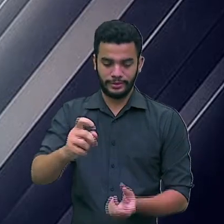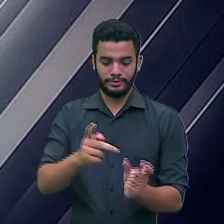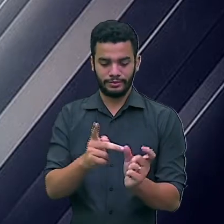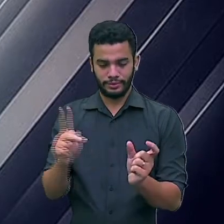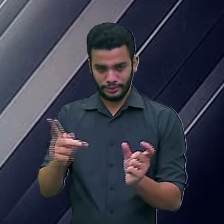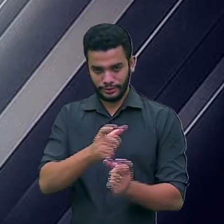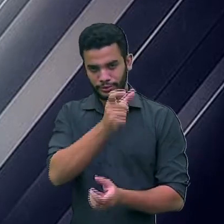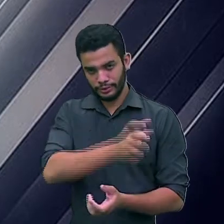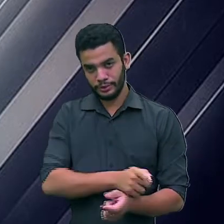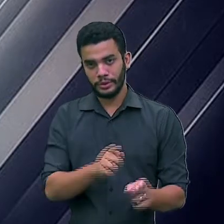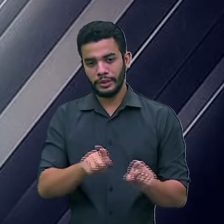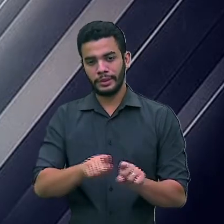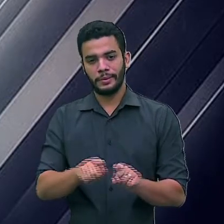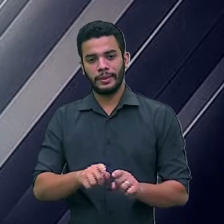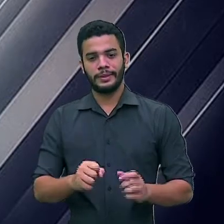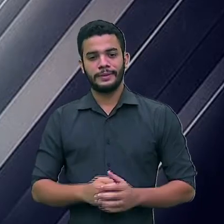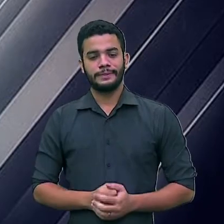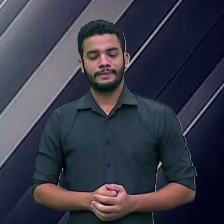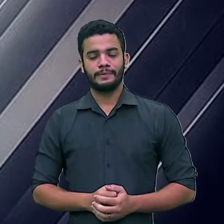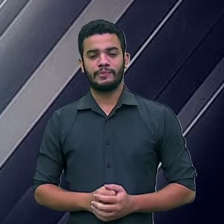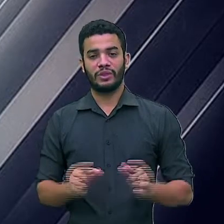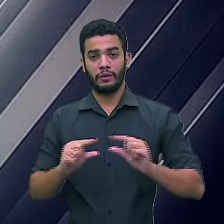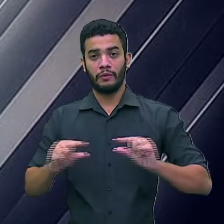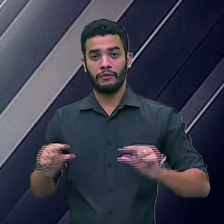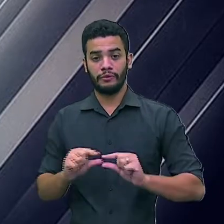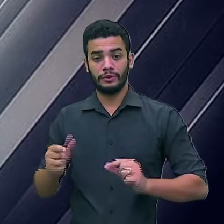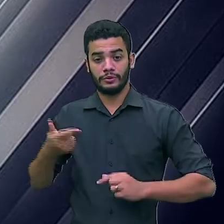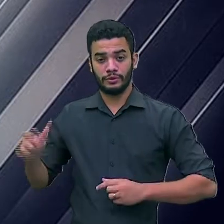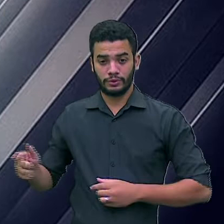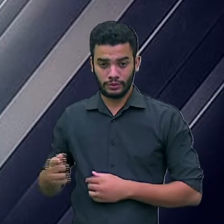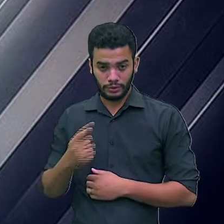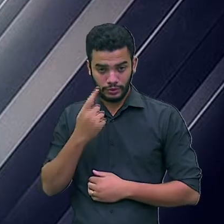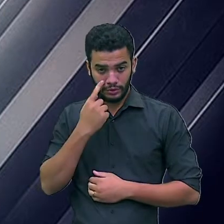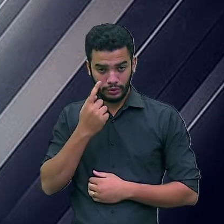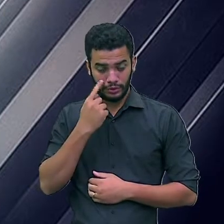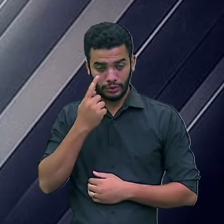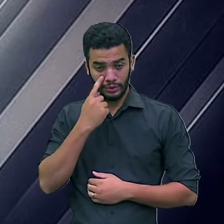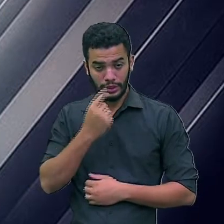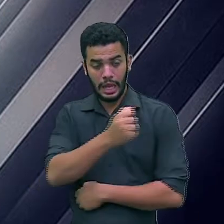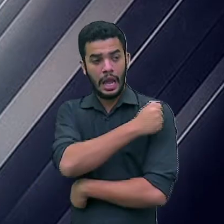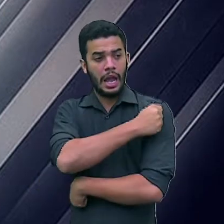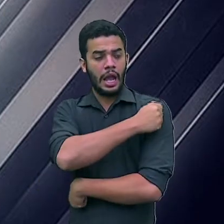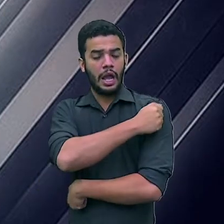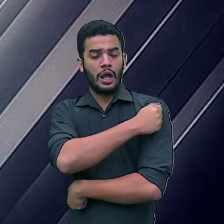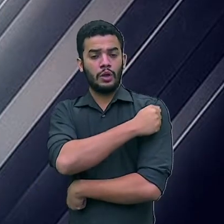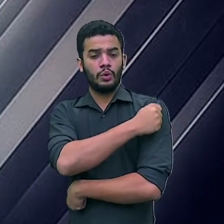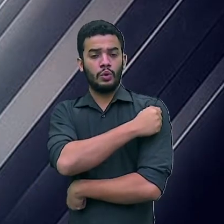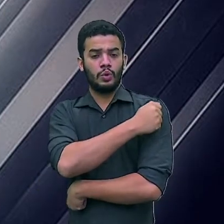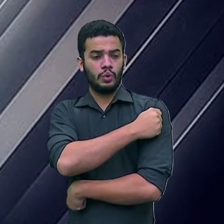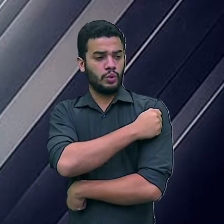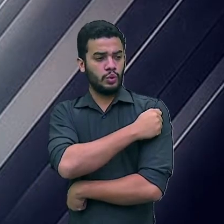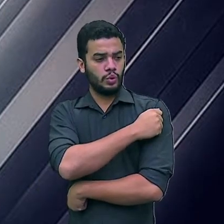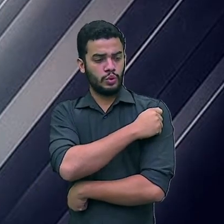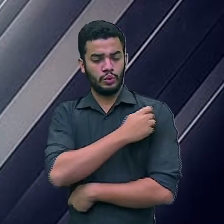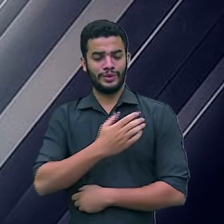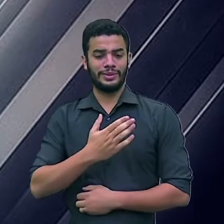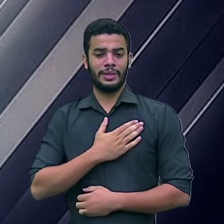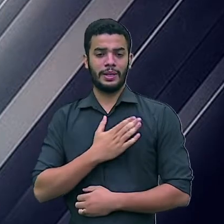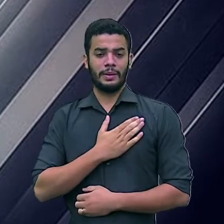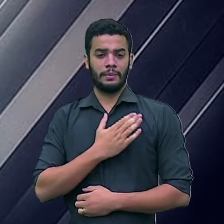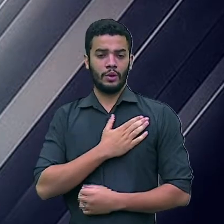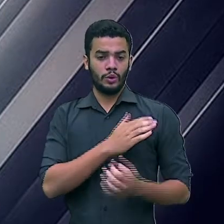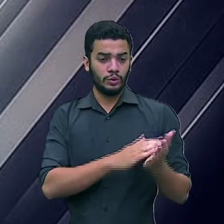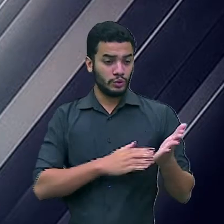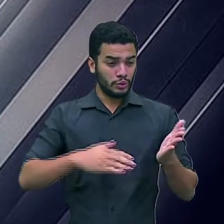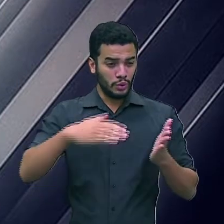sujeito. Próximo exemplo, aqui eu tenho meus alunos são só 15. Quantifiquei